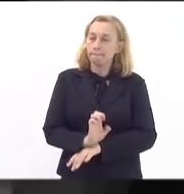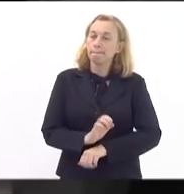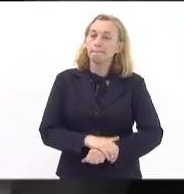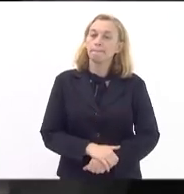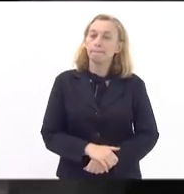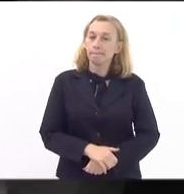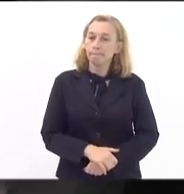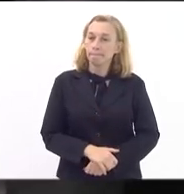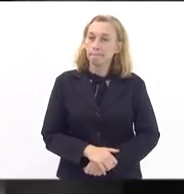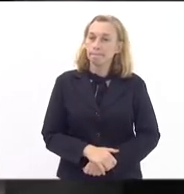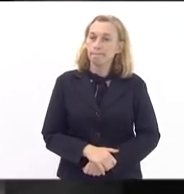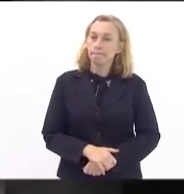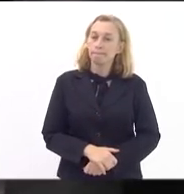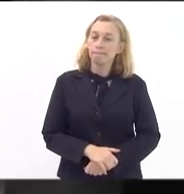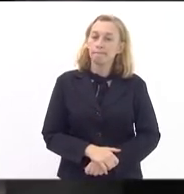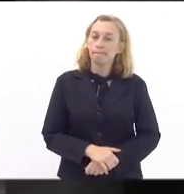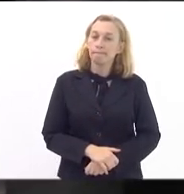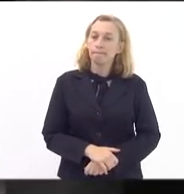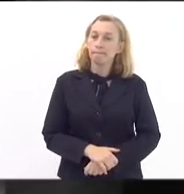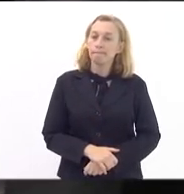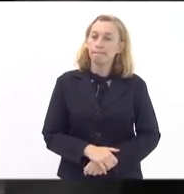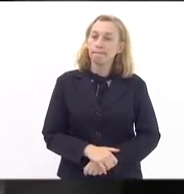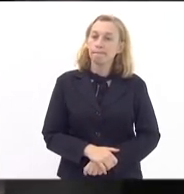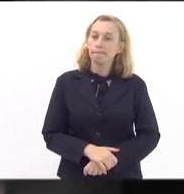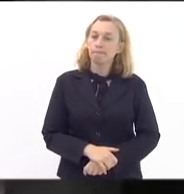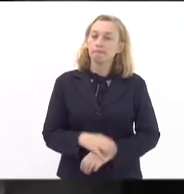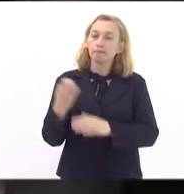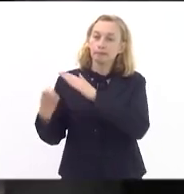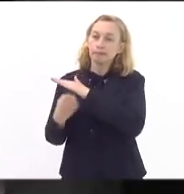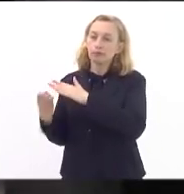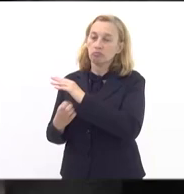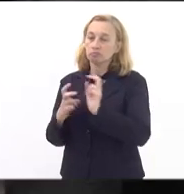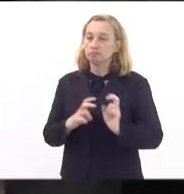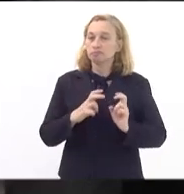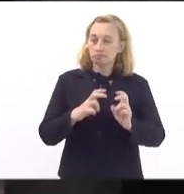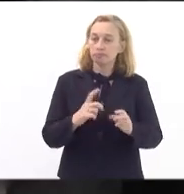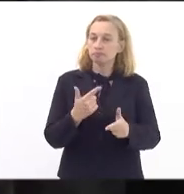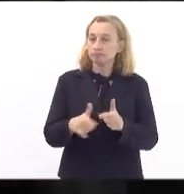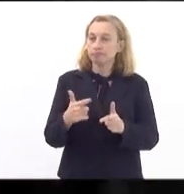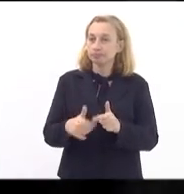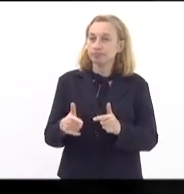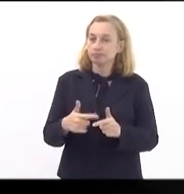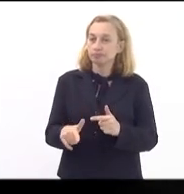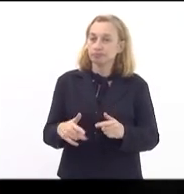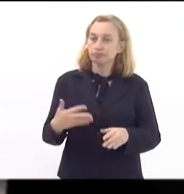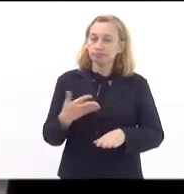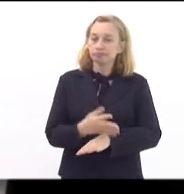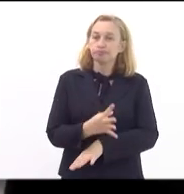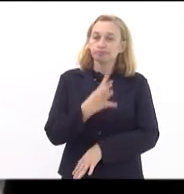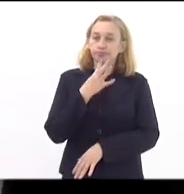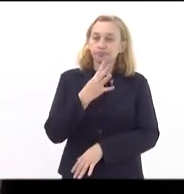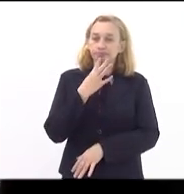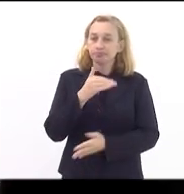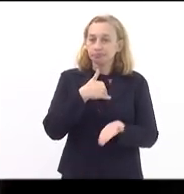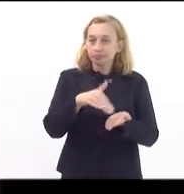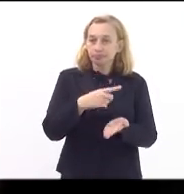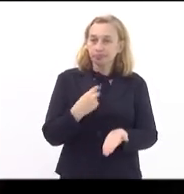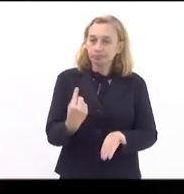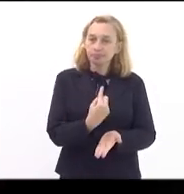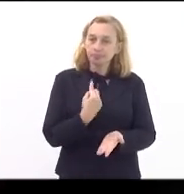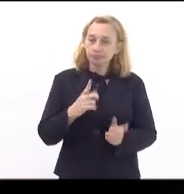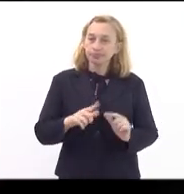concedente né que a SuperVia a concessionária quando esses problemas vieram conhecimento do nosso Secretário é